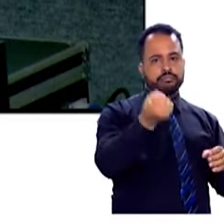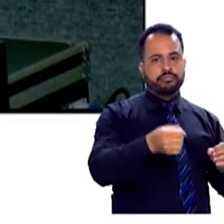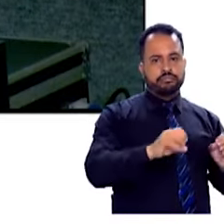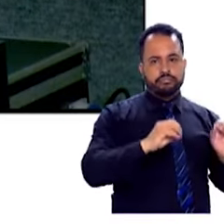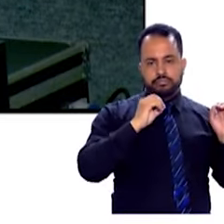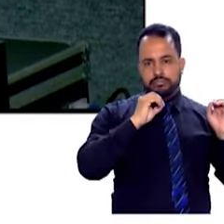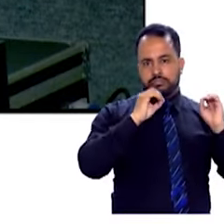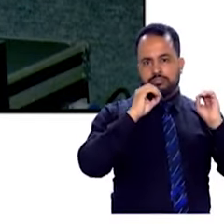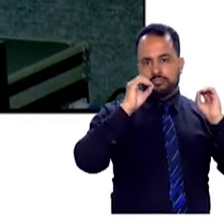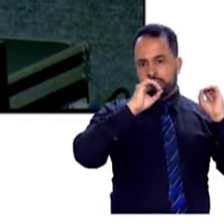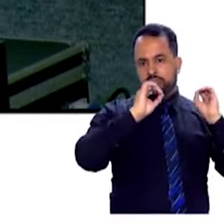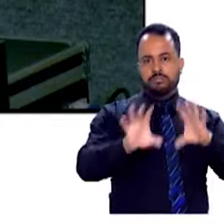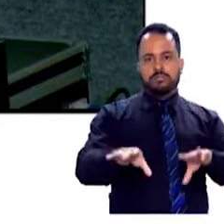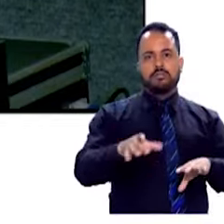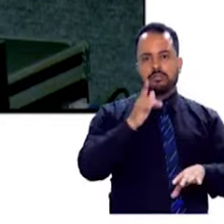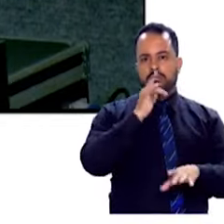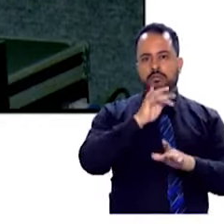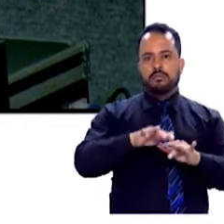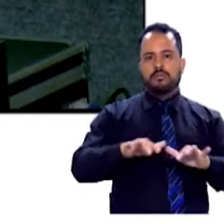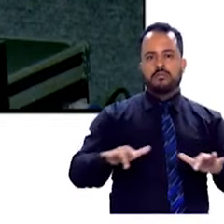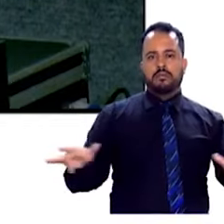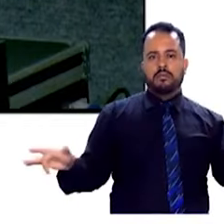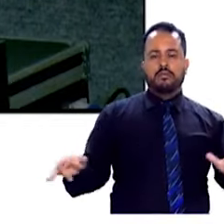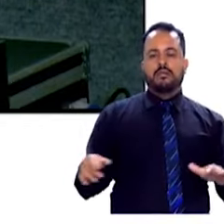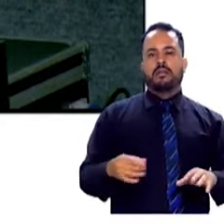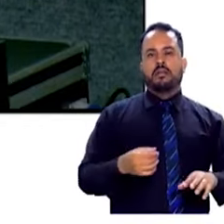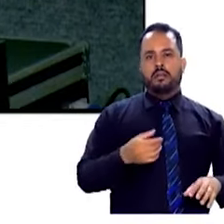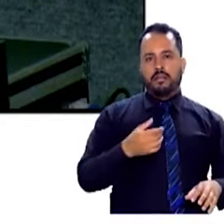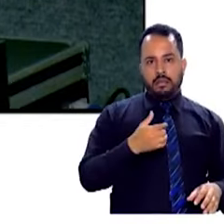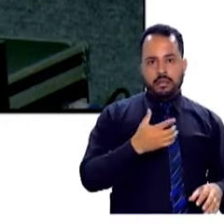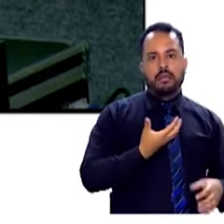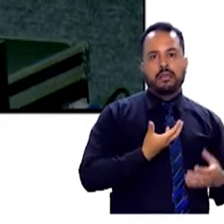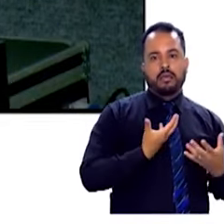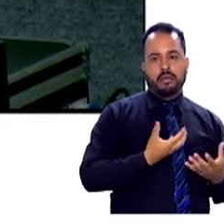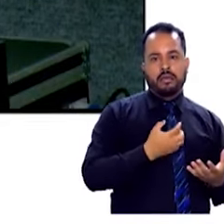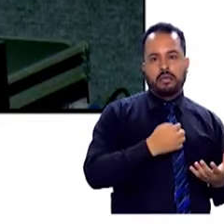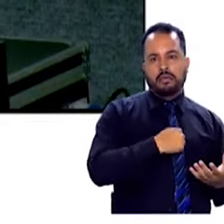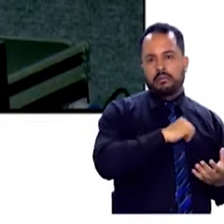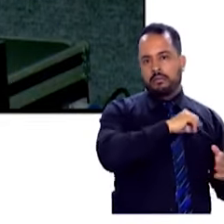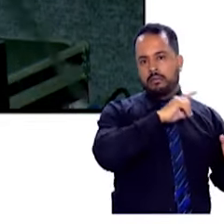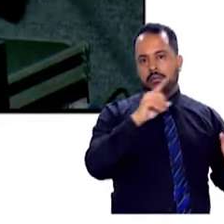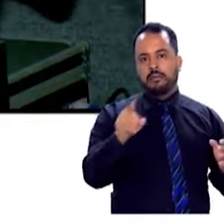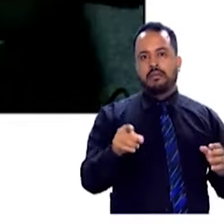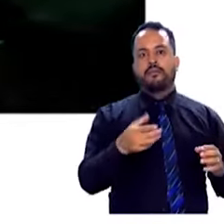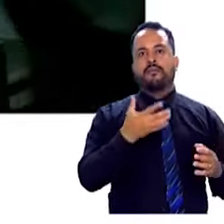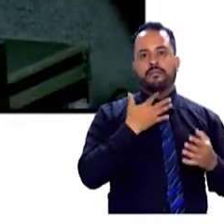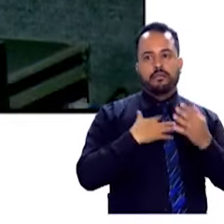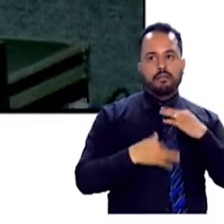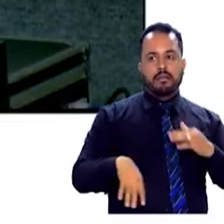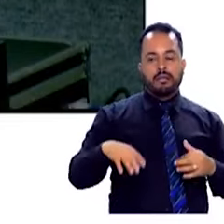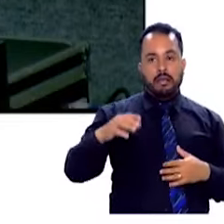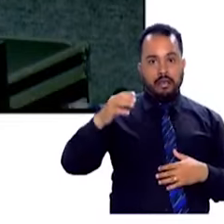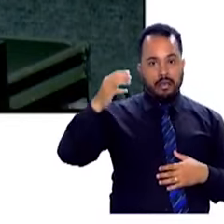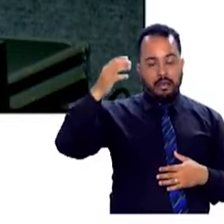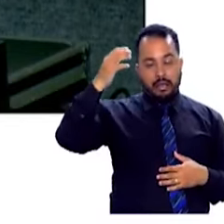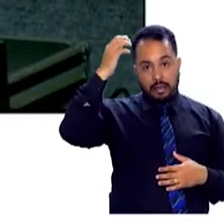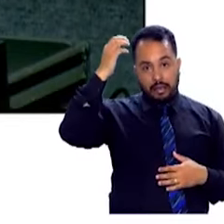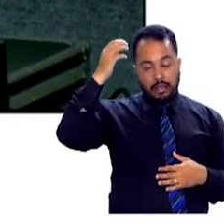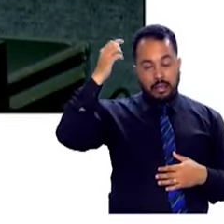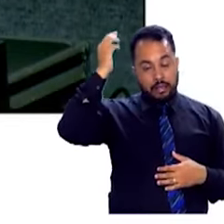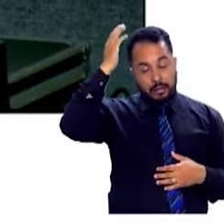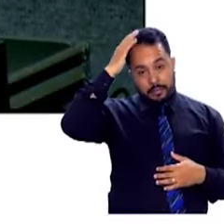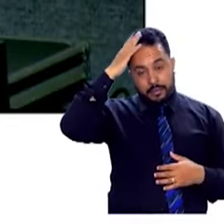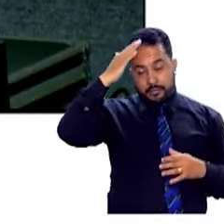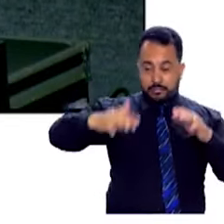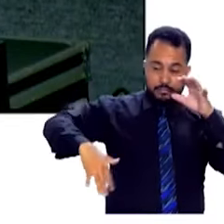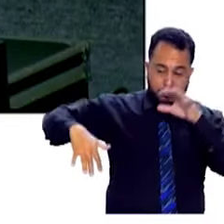piar e intencionalmente fez isso isso é um ato ilícito caiu na cabeça do sujeito tava nadando ã